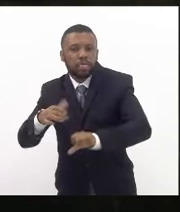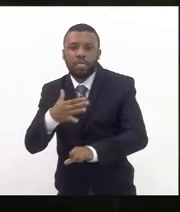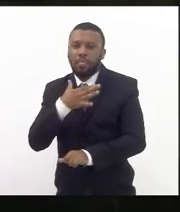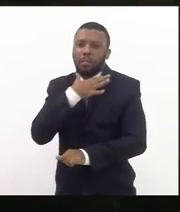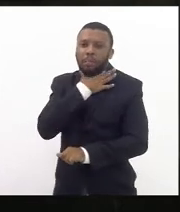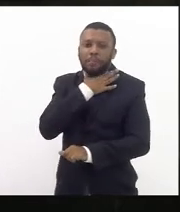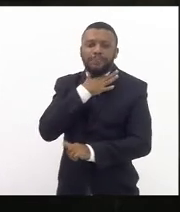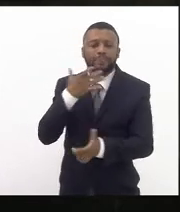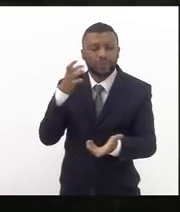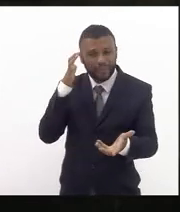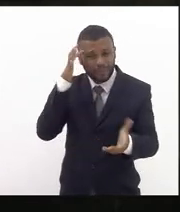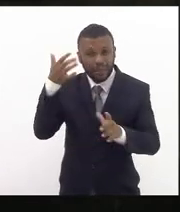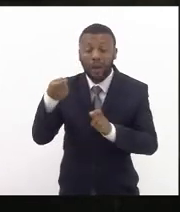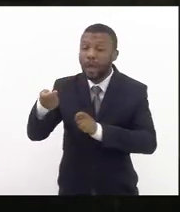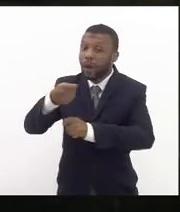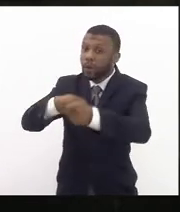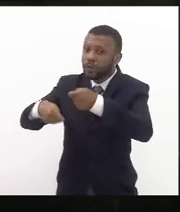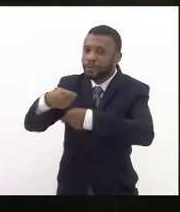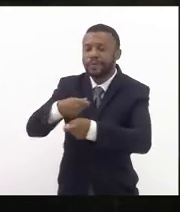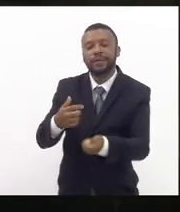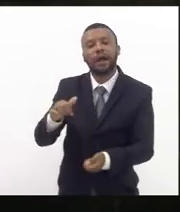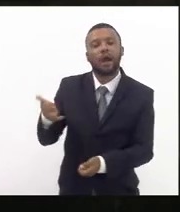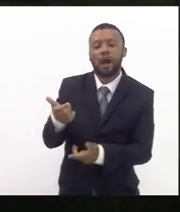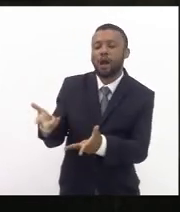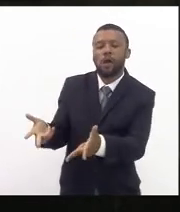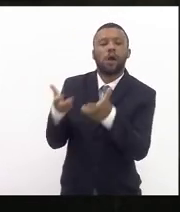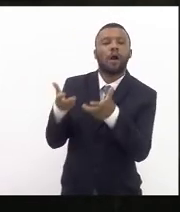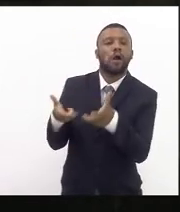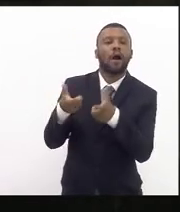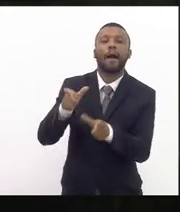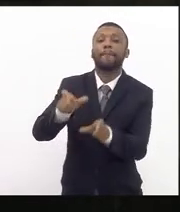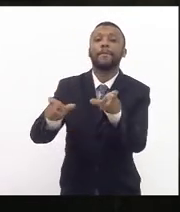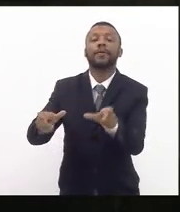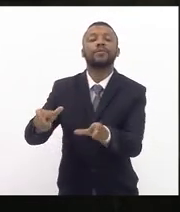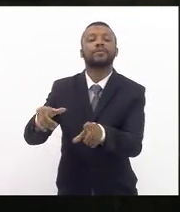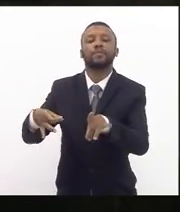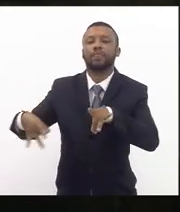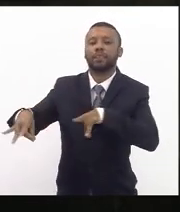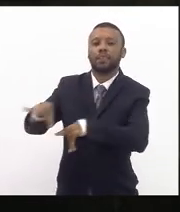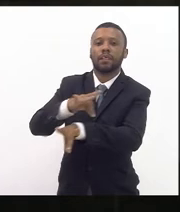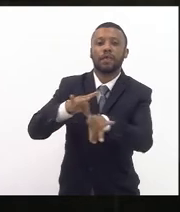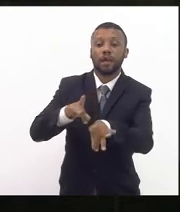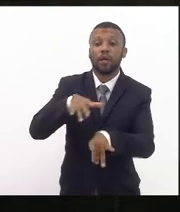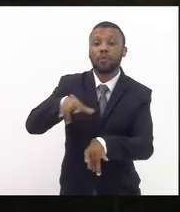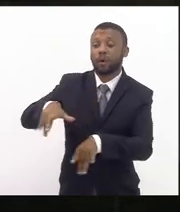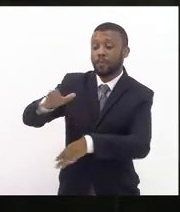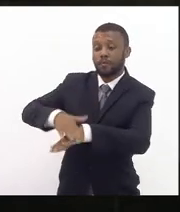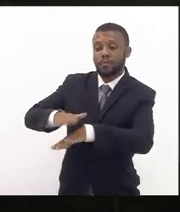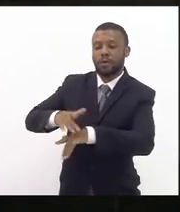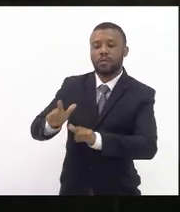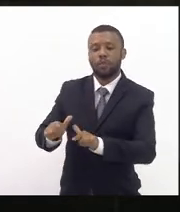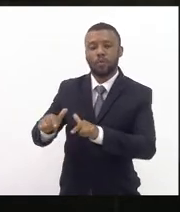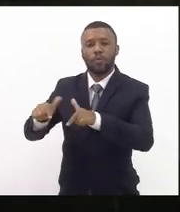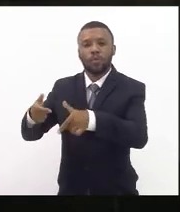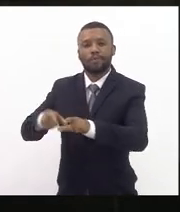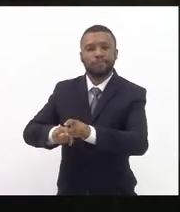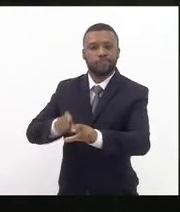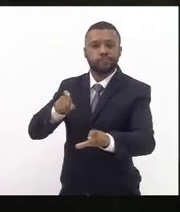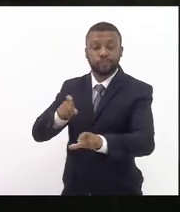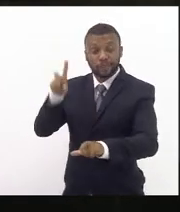que utilizam as pessoas como mercadorias e não como agentes da sua própria história, tentando,